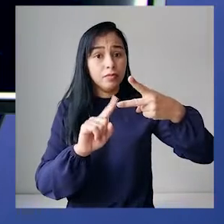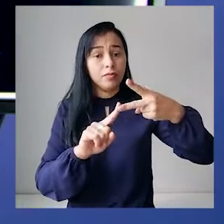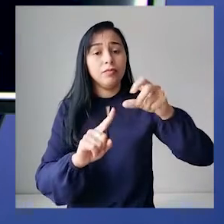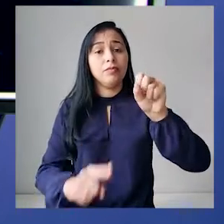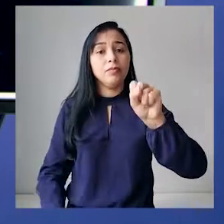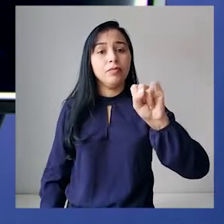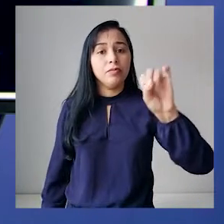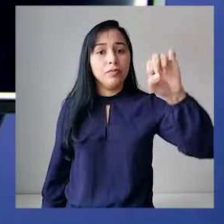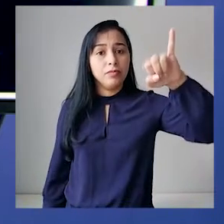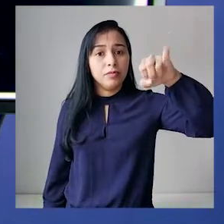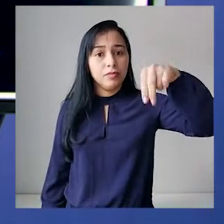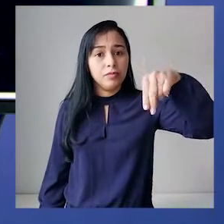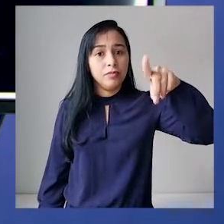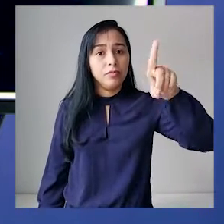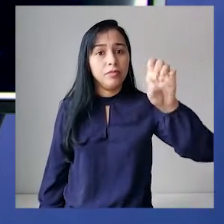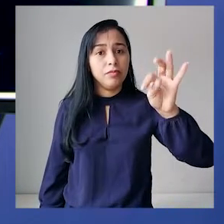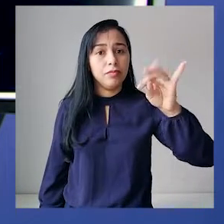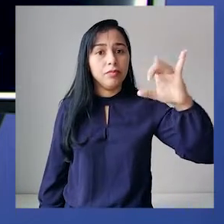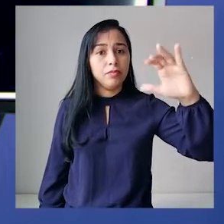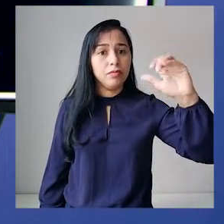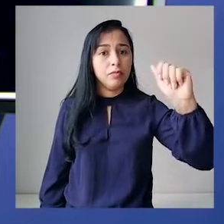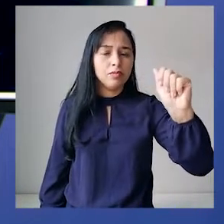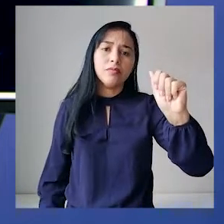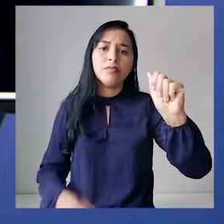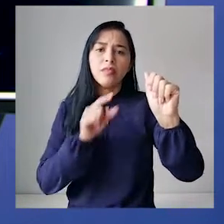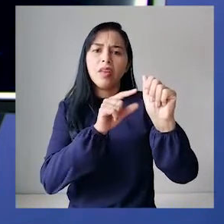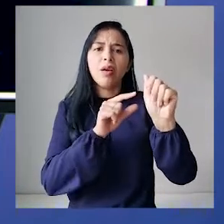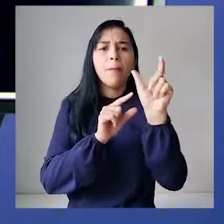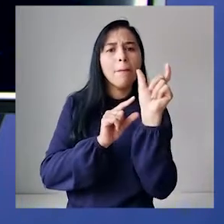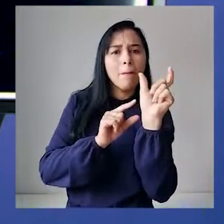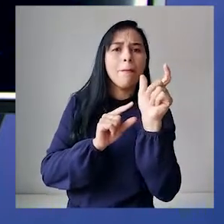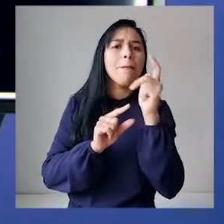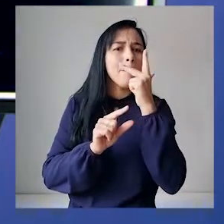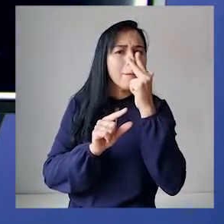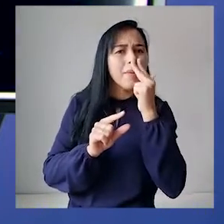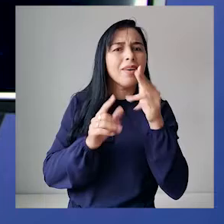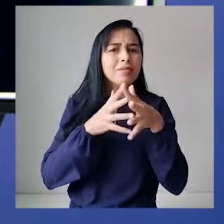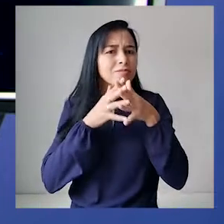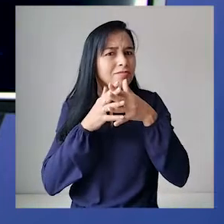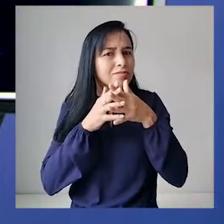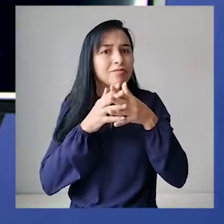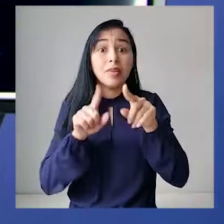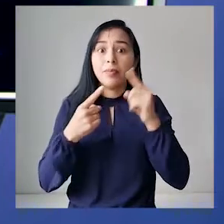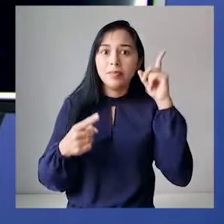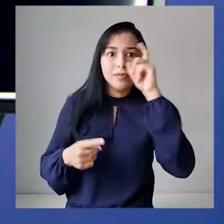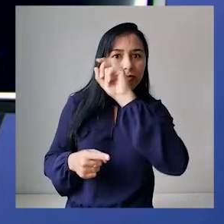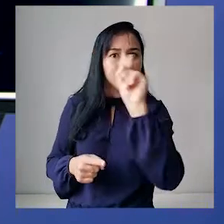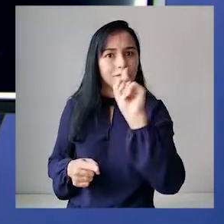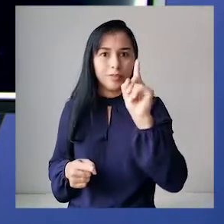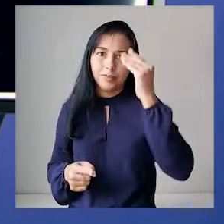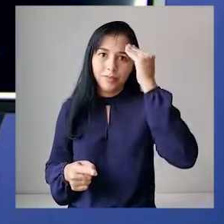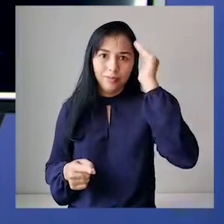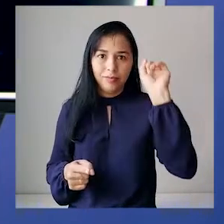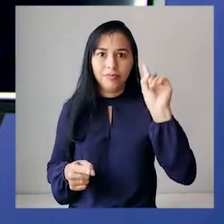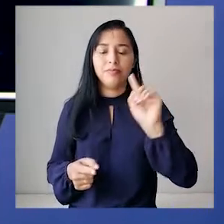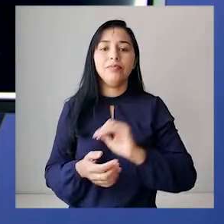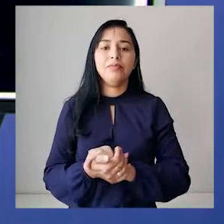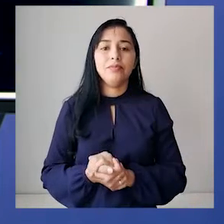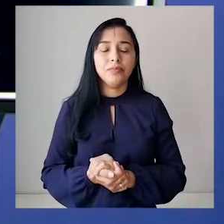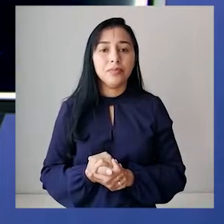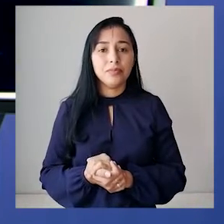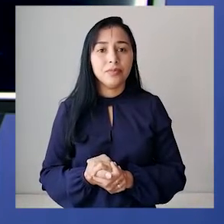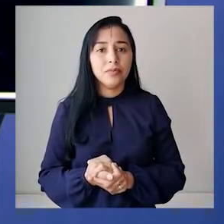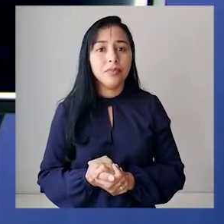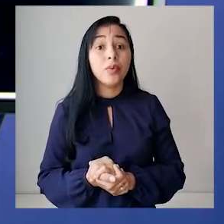coordenadas sindéticas. Gente, os termos são complicados, mas não é tão difícil de compreender esse